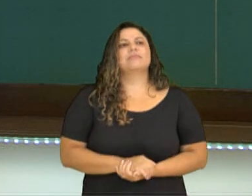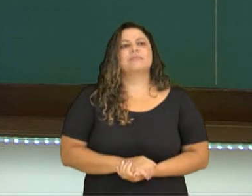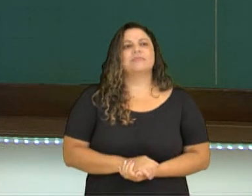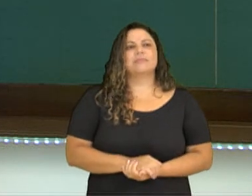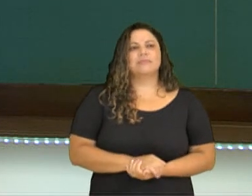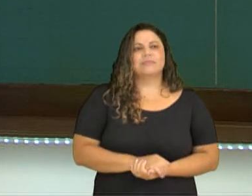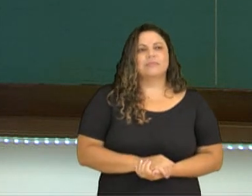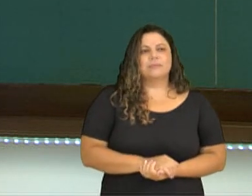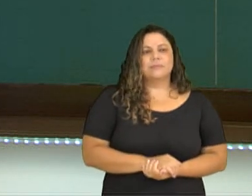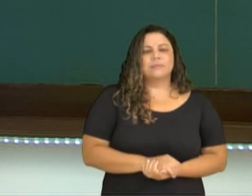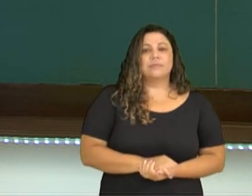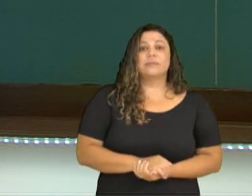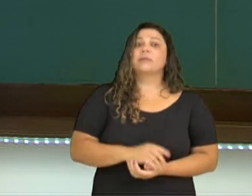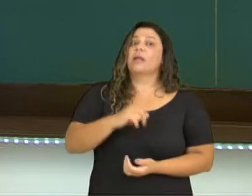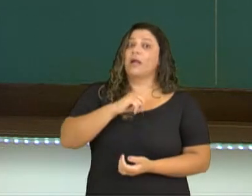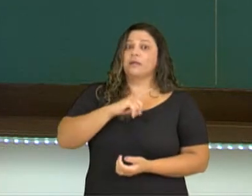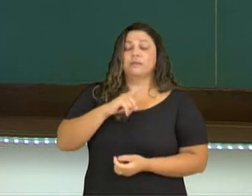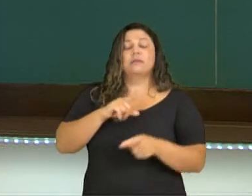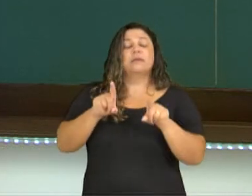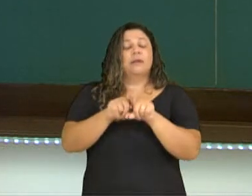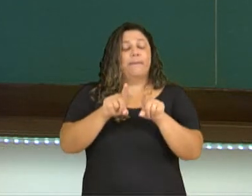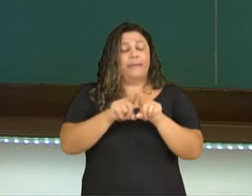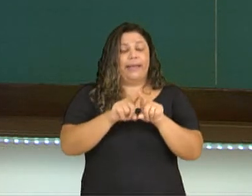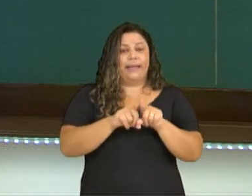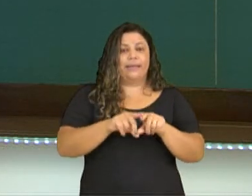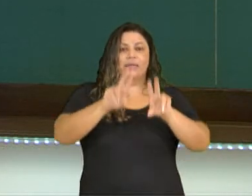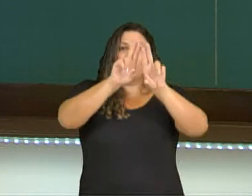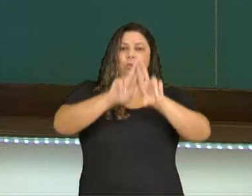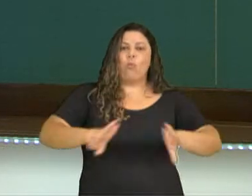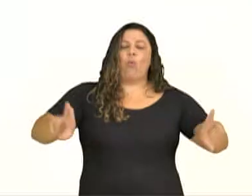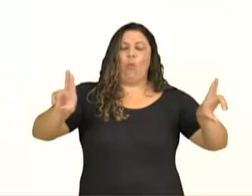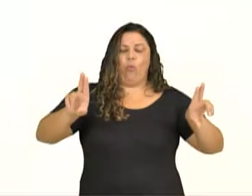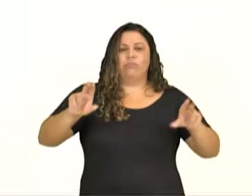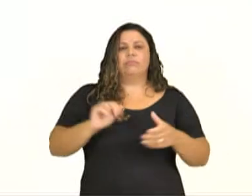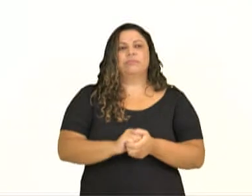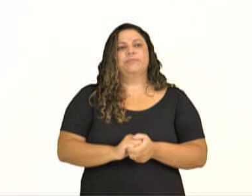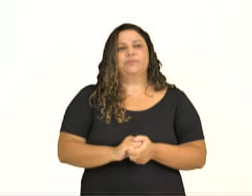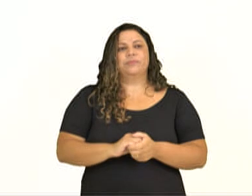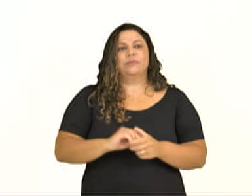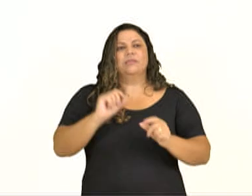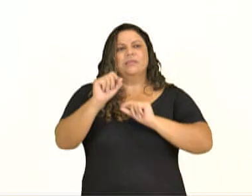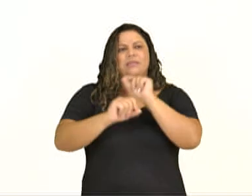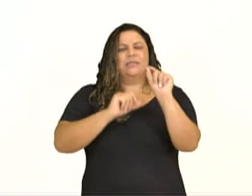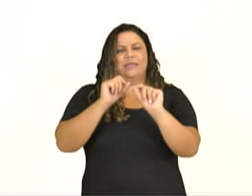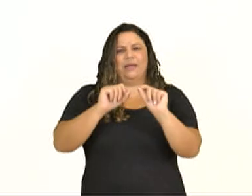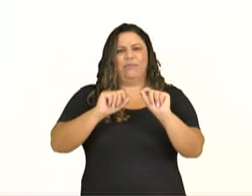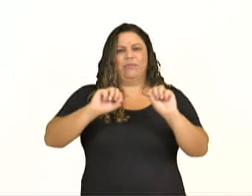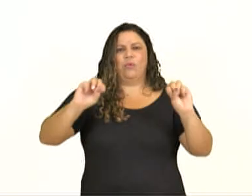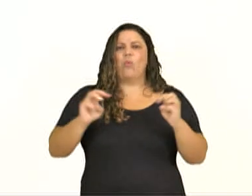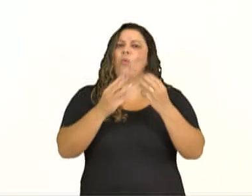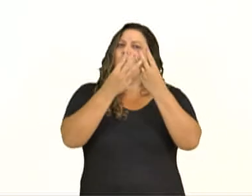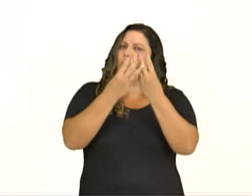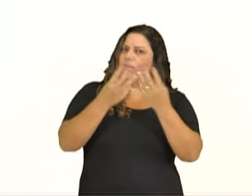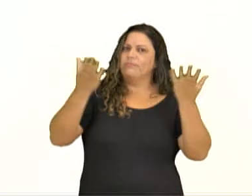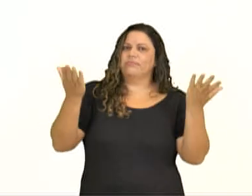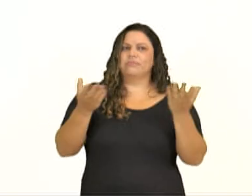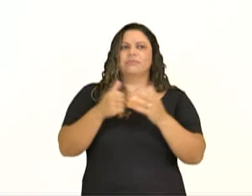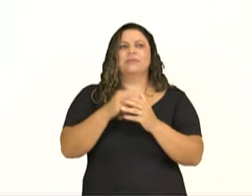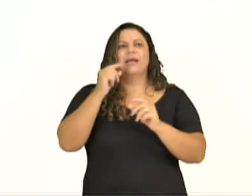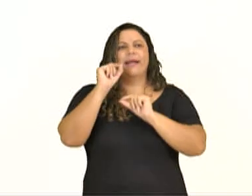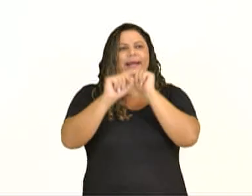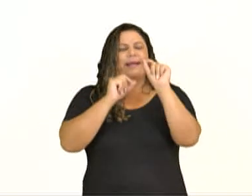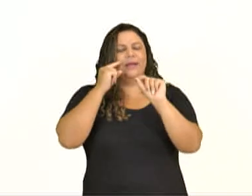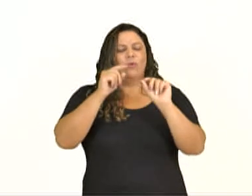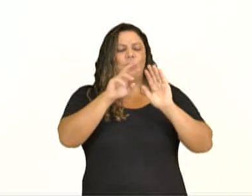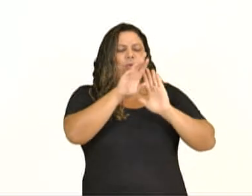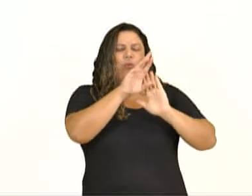Também vocês já devem ter ouvido falar na Declaração Universal dos Direitos Humanos. Então, vamos conhecer, né, alguns textos, conforme foi